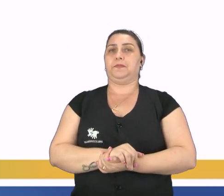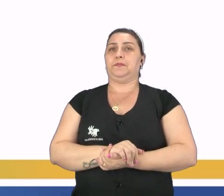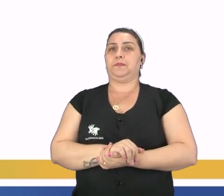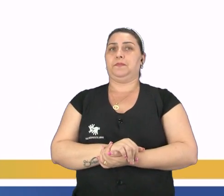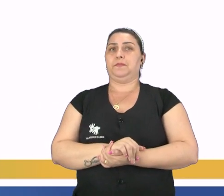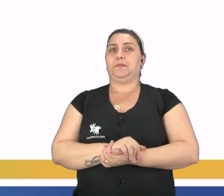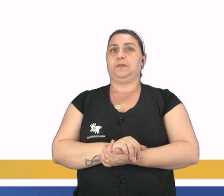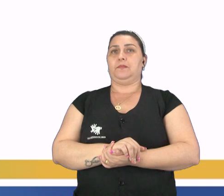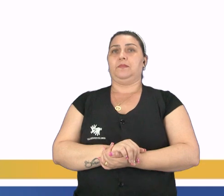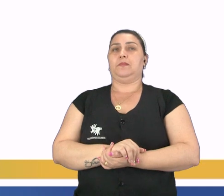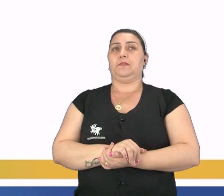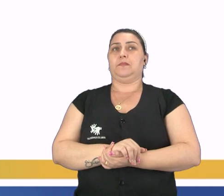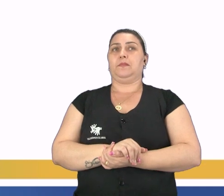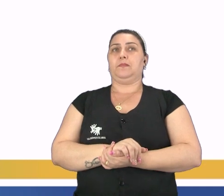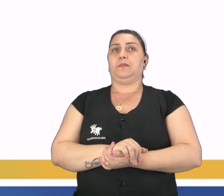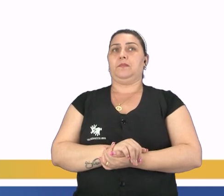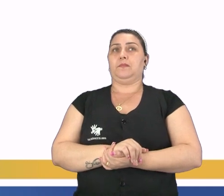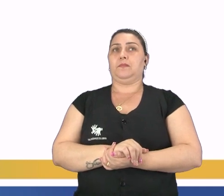1,09.